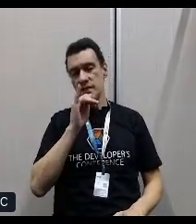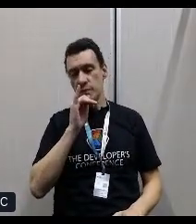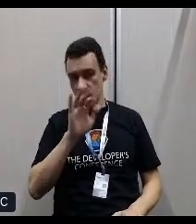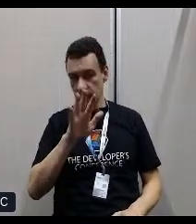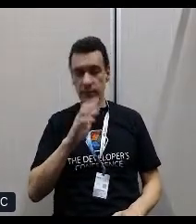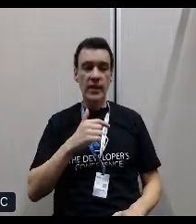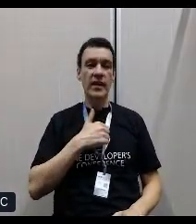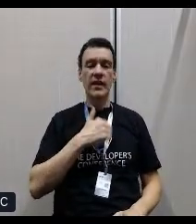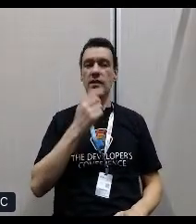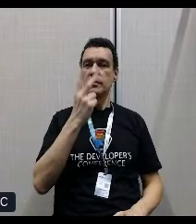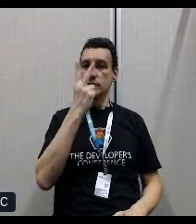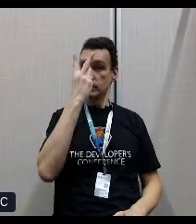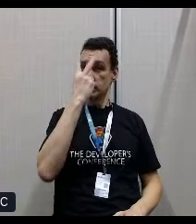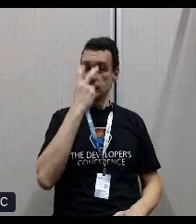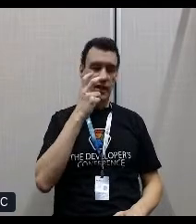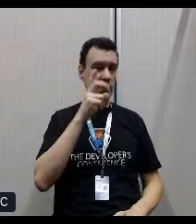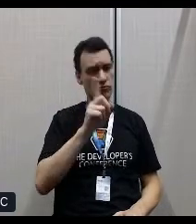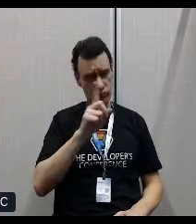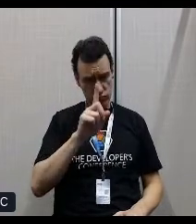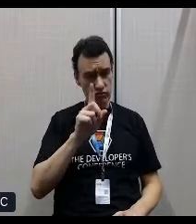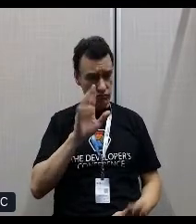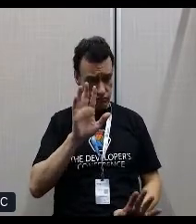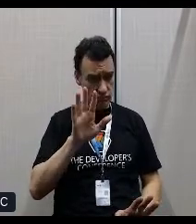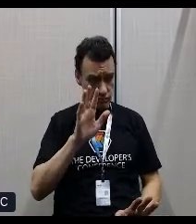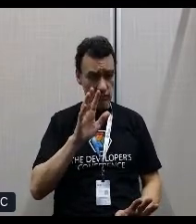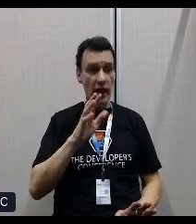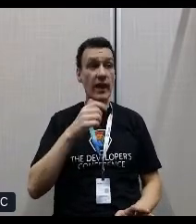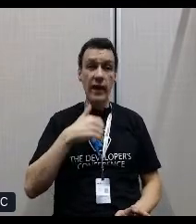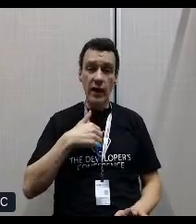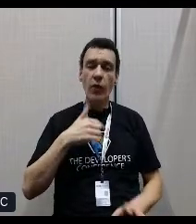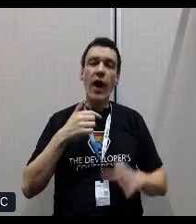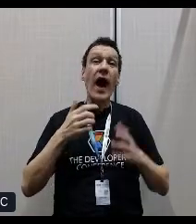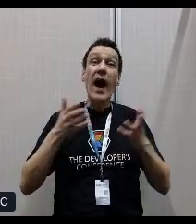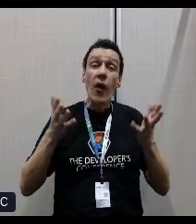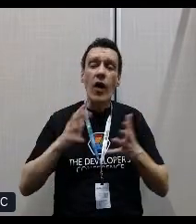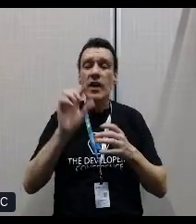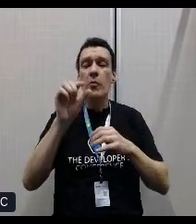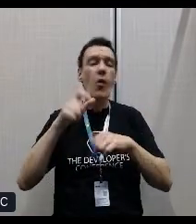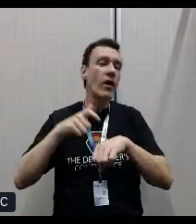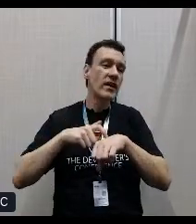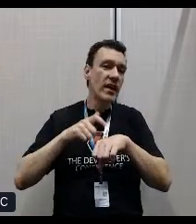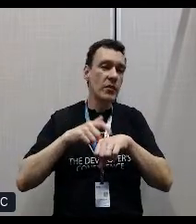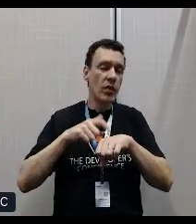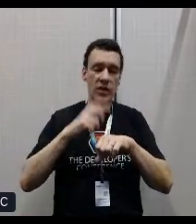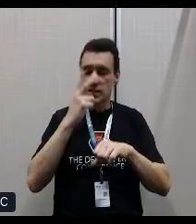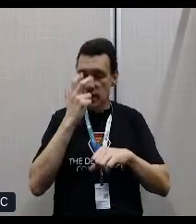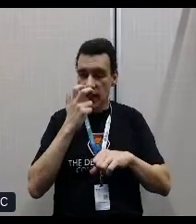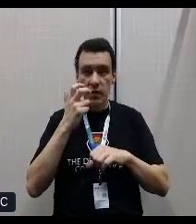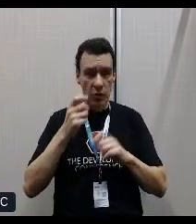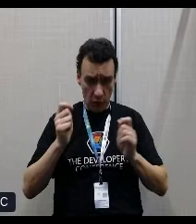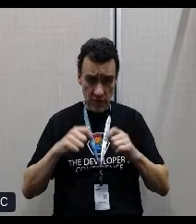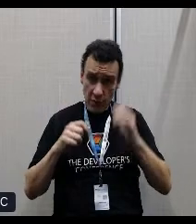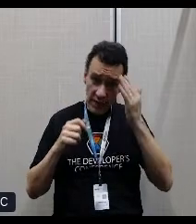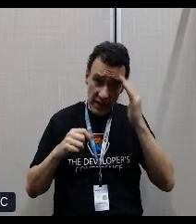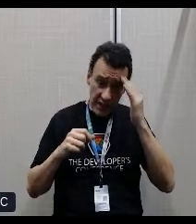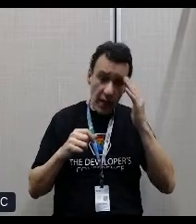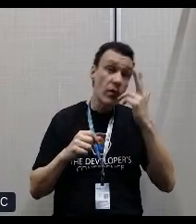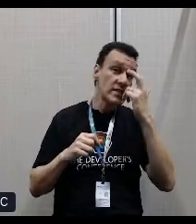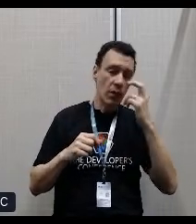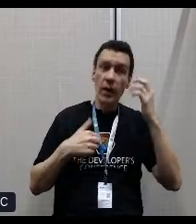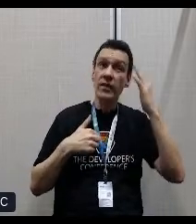visão disponível naquele momento. Eu consigo entender aquela informação? 4º ponto, evite textos